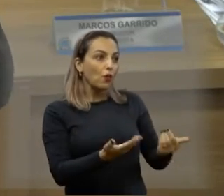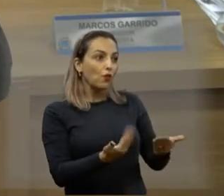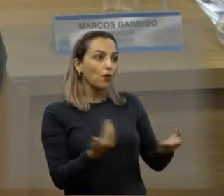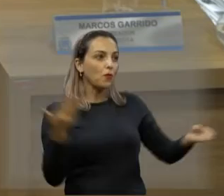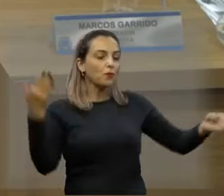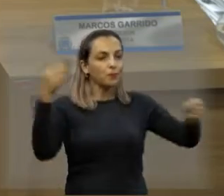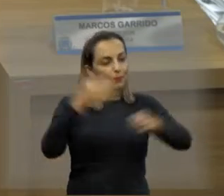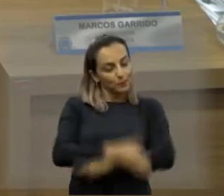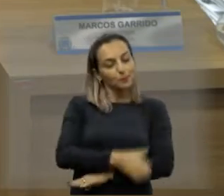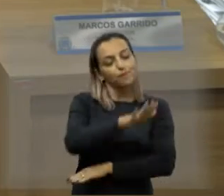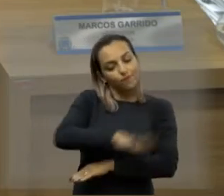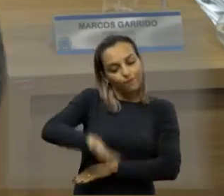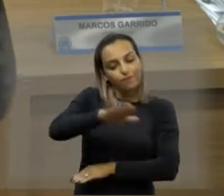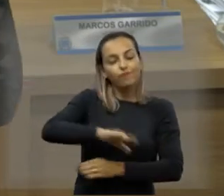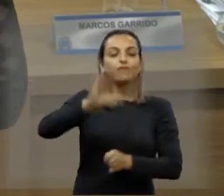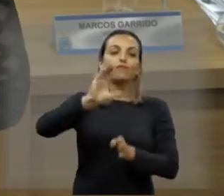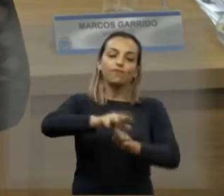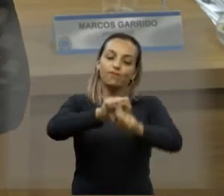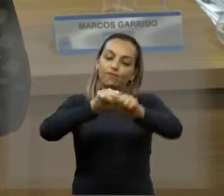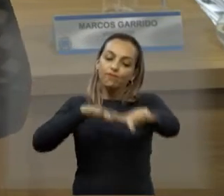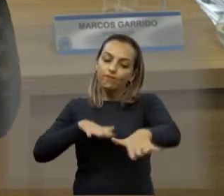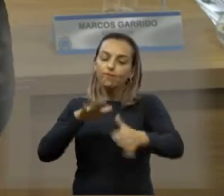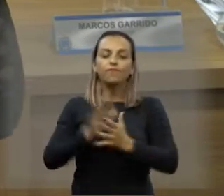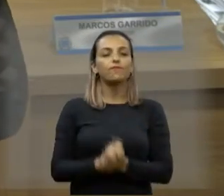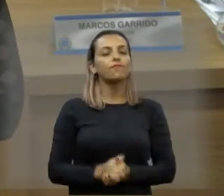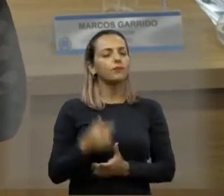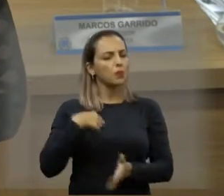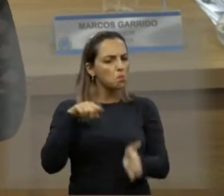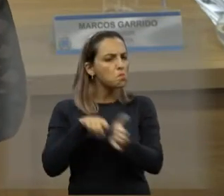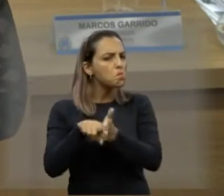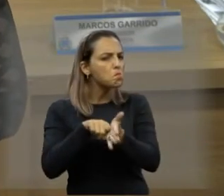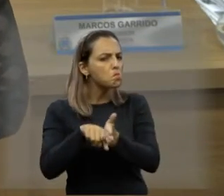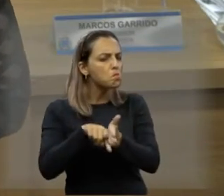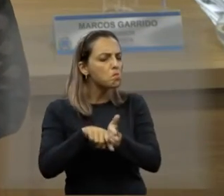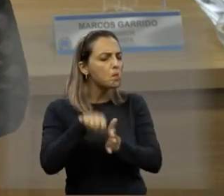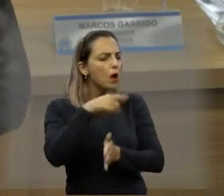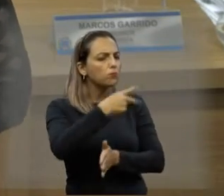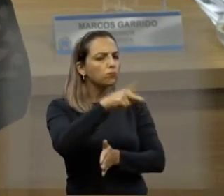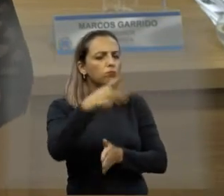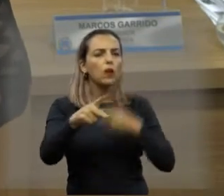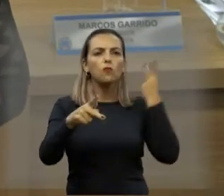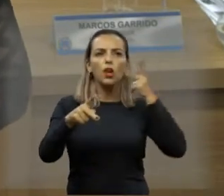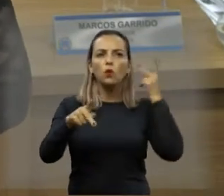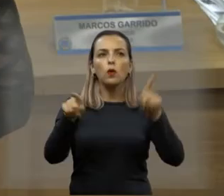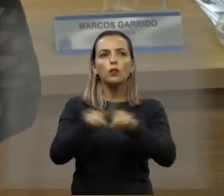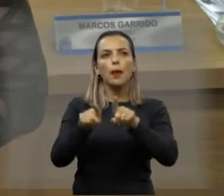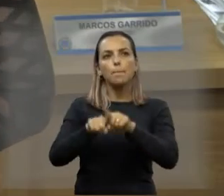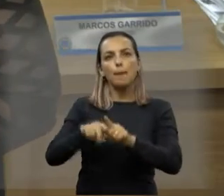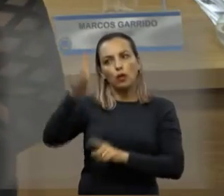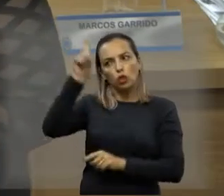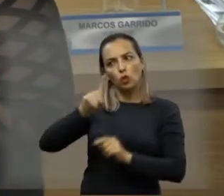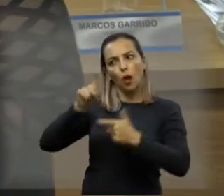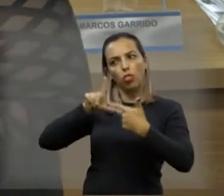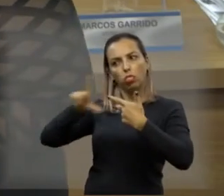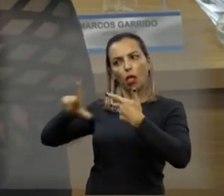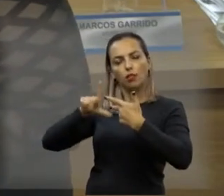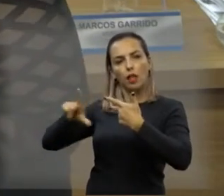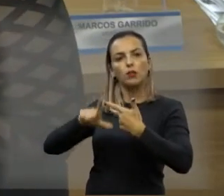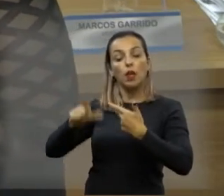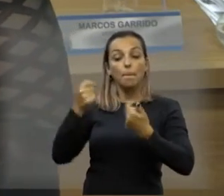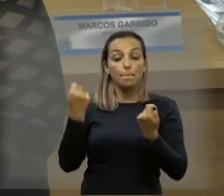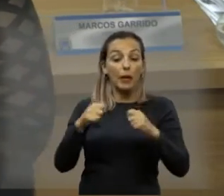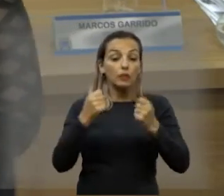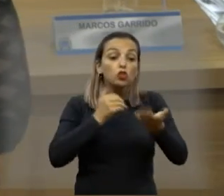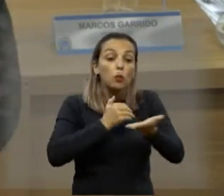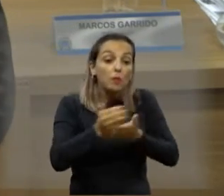fato esses passos a gente precisa eu quero até uma provocação aos nossos vereadores nosso diretoria Legislativa porque a gente vai começar